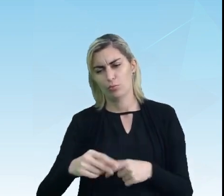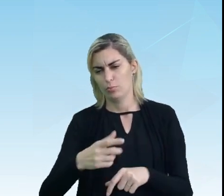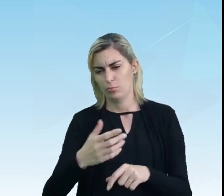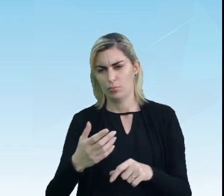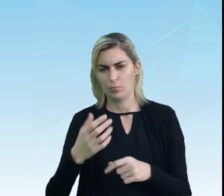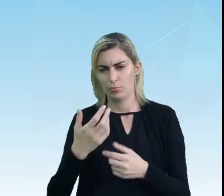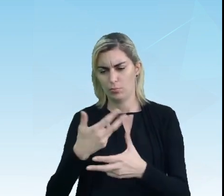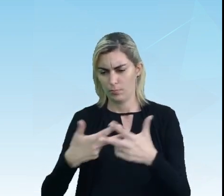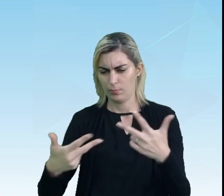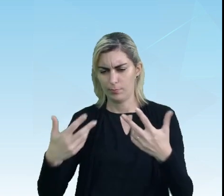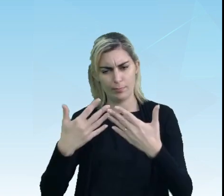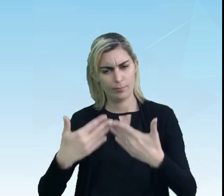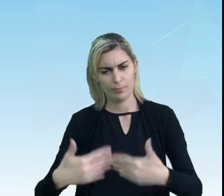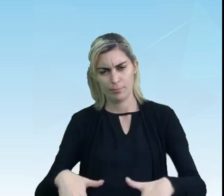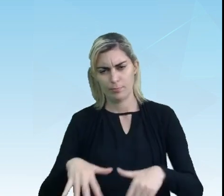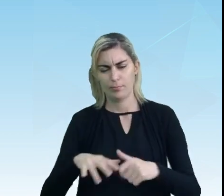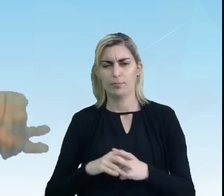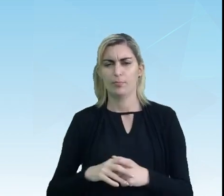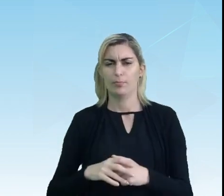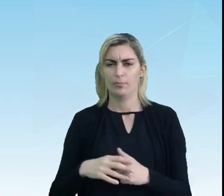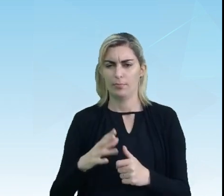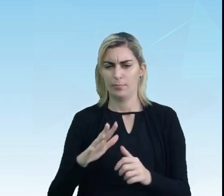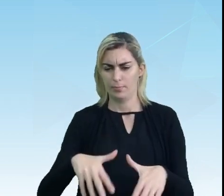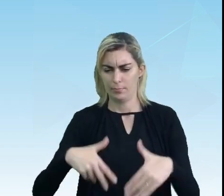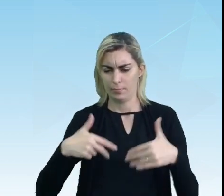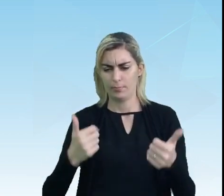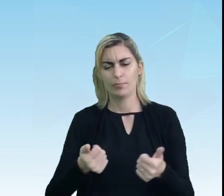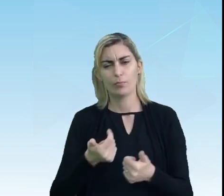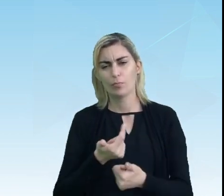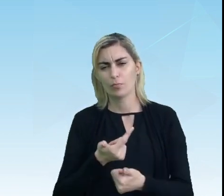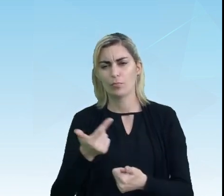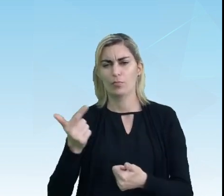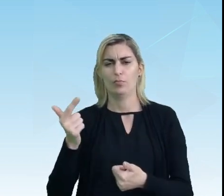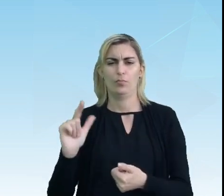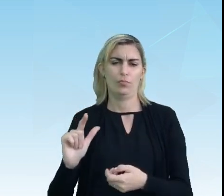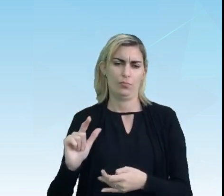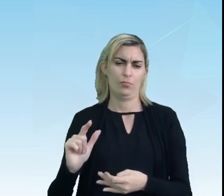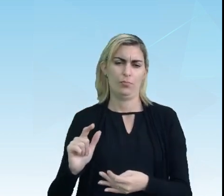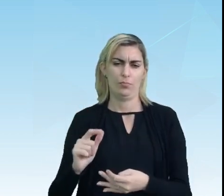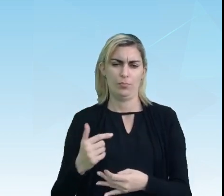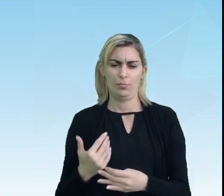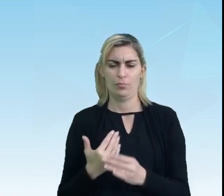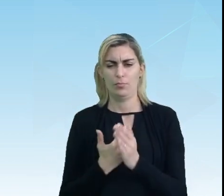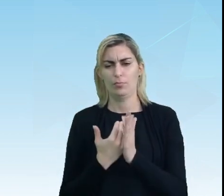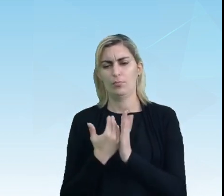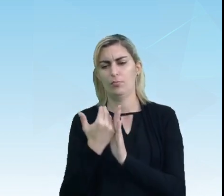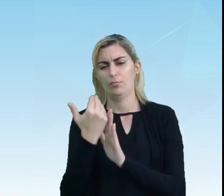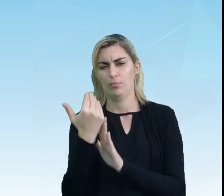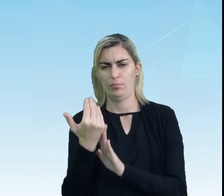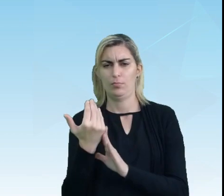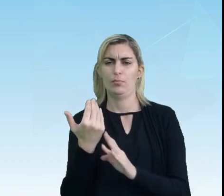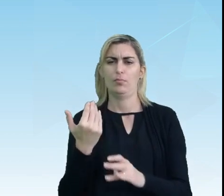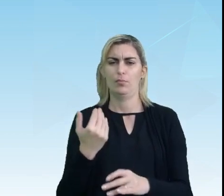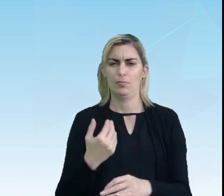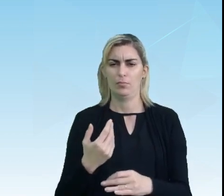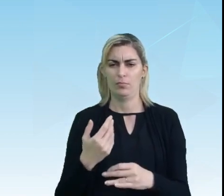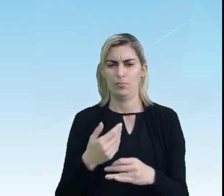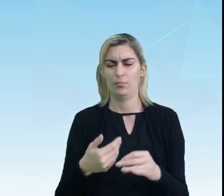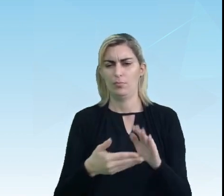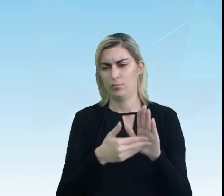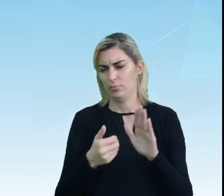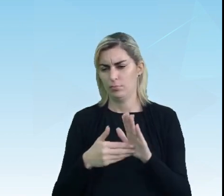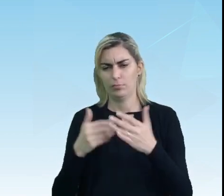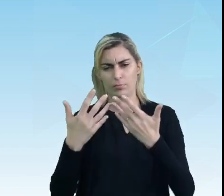recursos naturais. Por um lado, a melhoria, mas por outro lado, gente, vai aumentar o consumo, a extração dos nossos